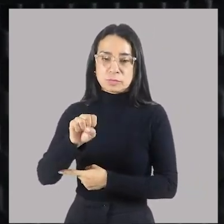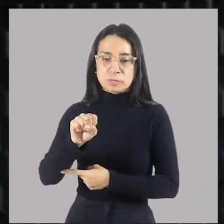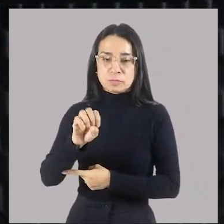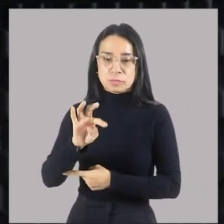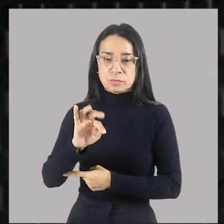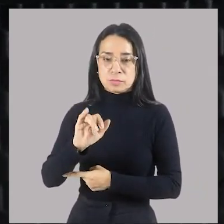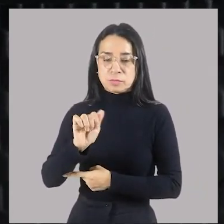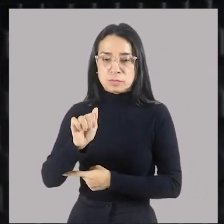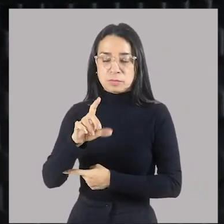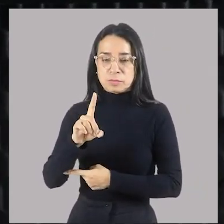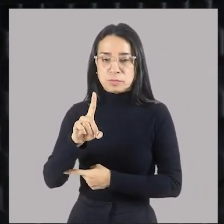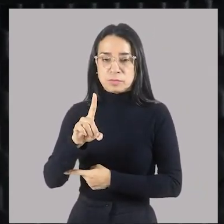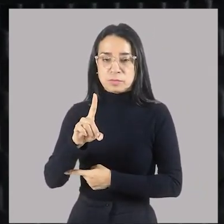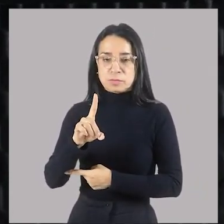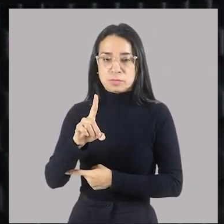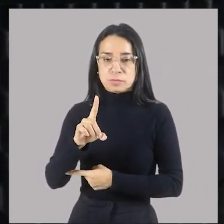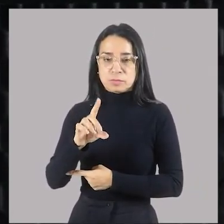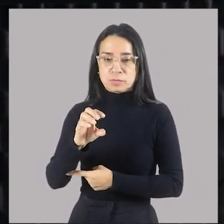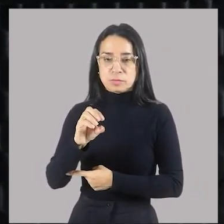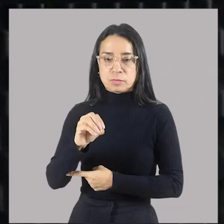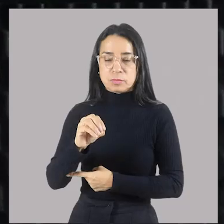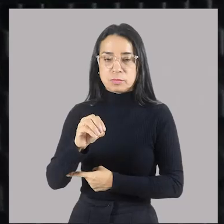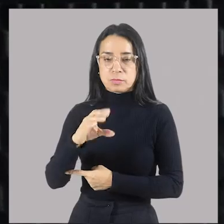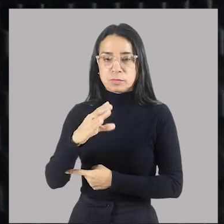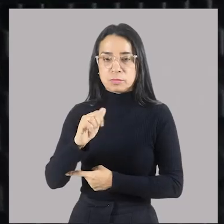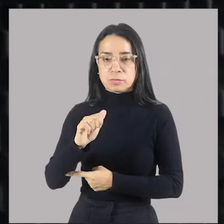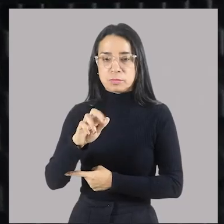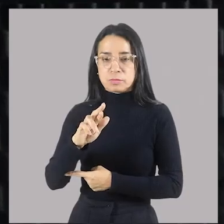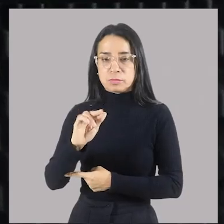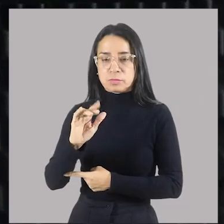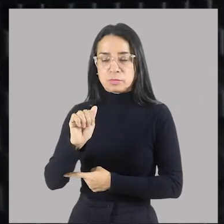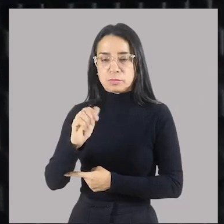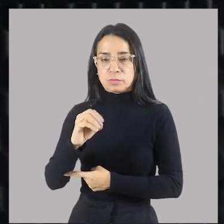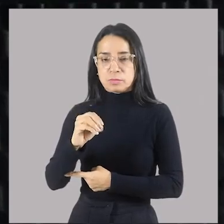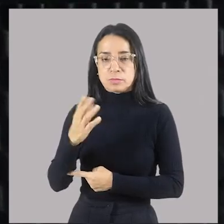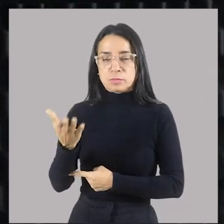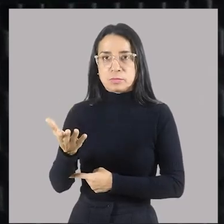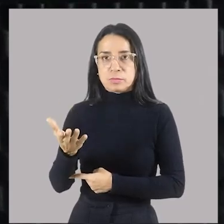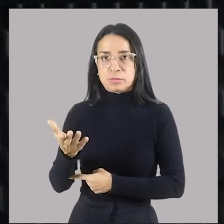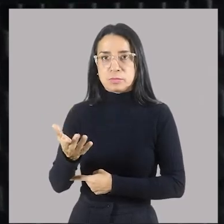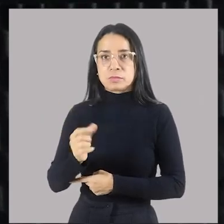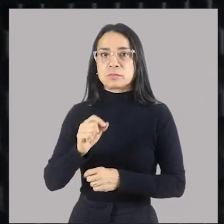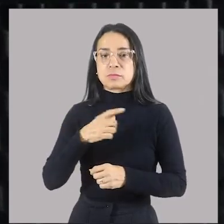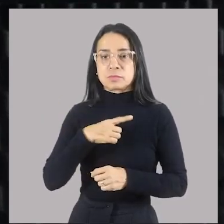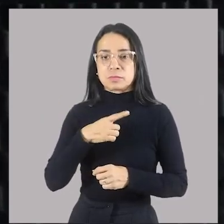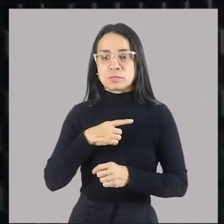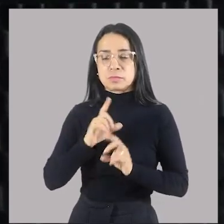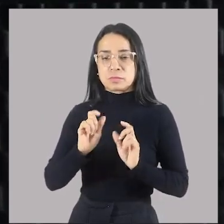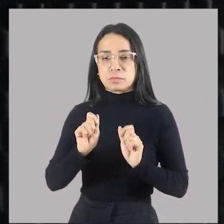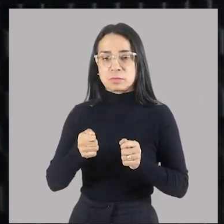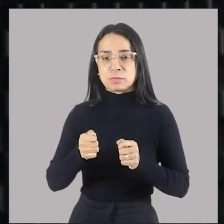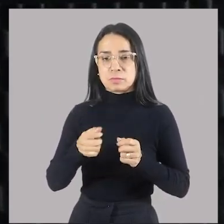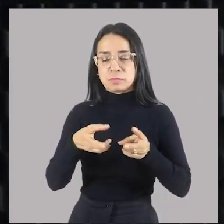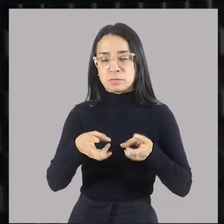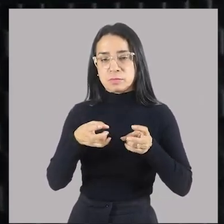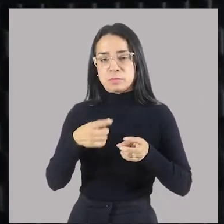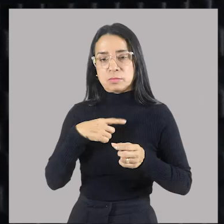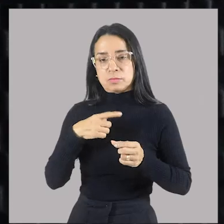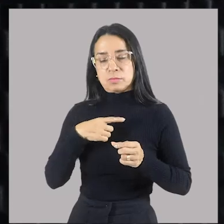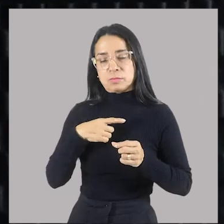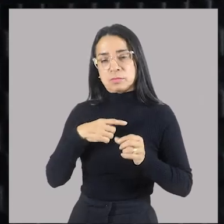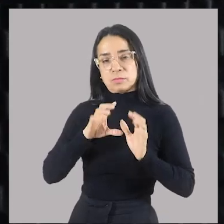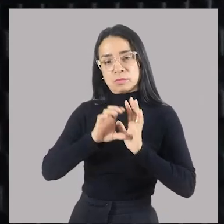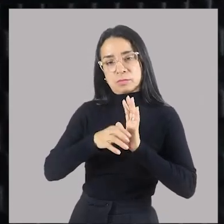não, esse já tem algumas estrias que é possível observar. Daí essa definição desses